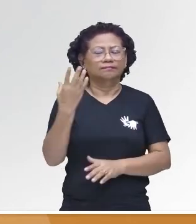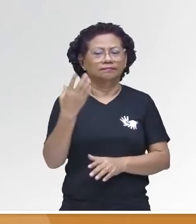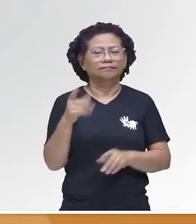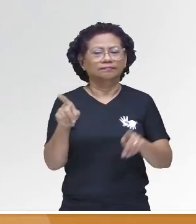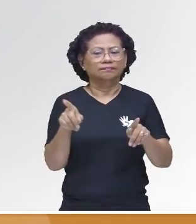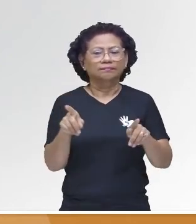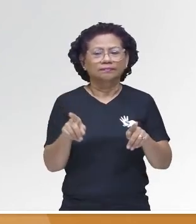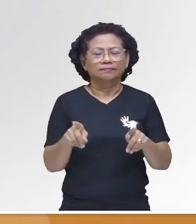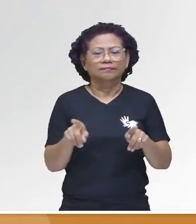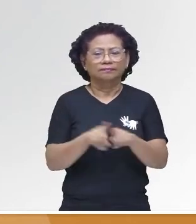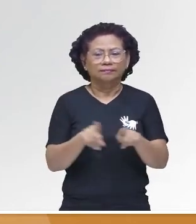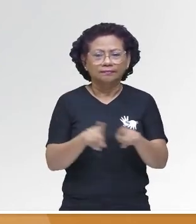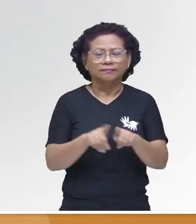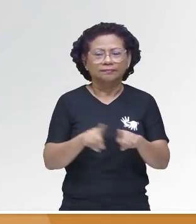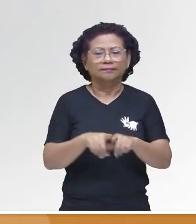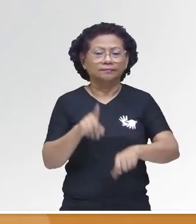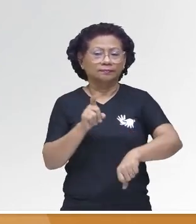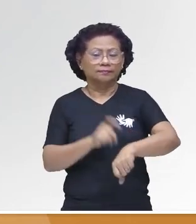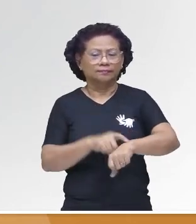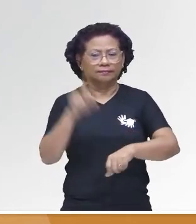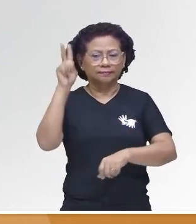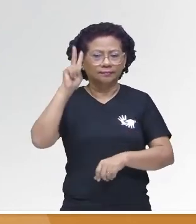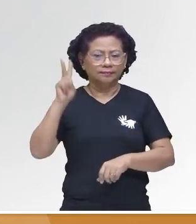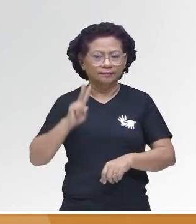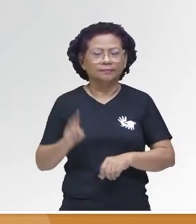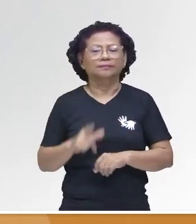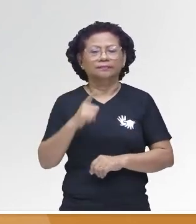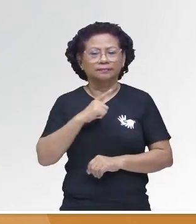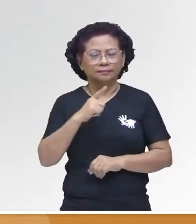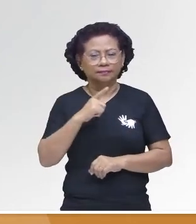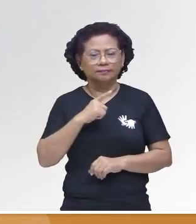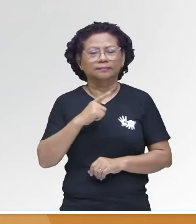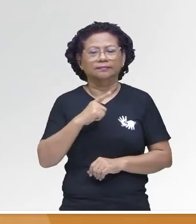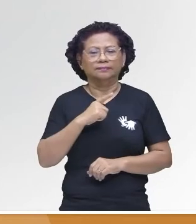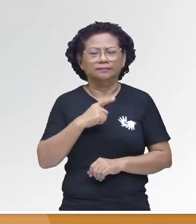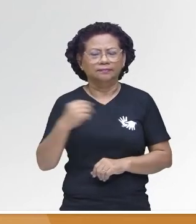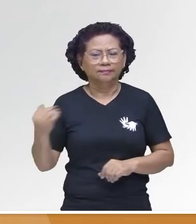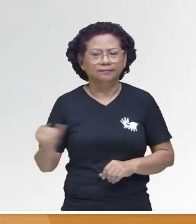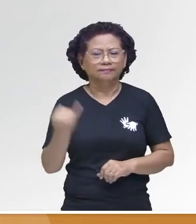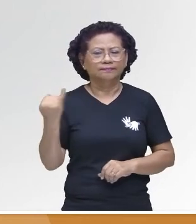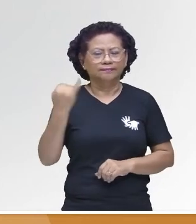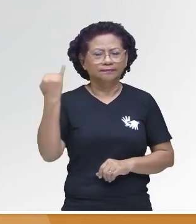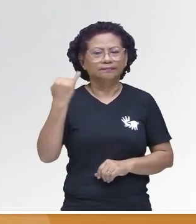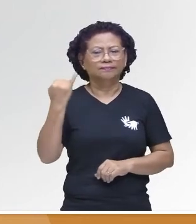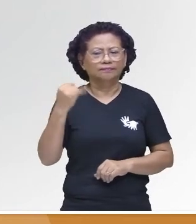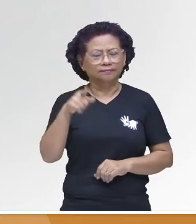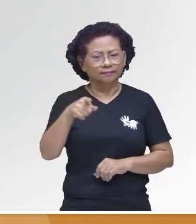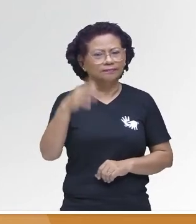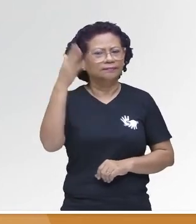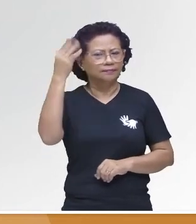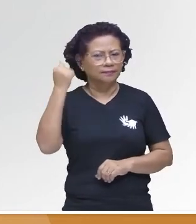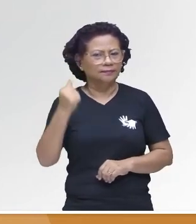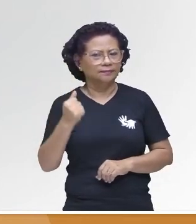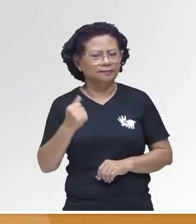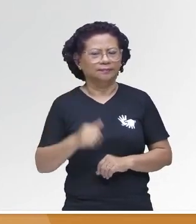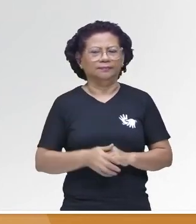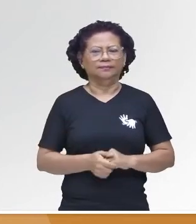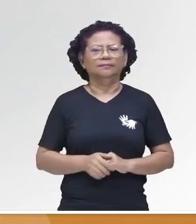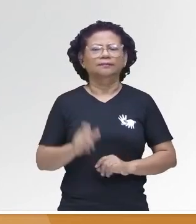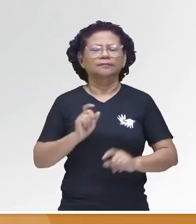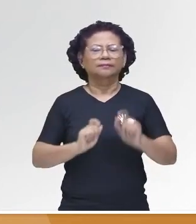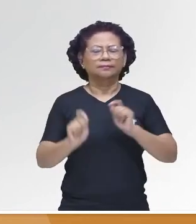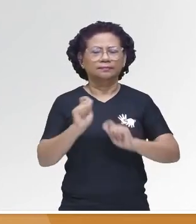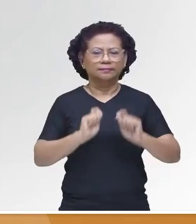nesse momento da história, nós temos algo muito importante e interessante de se dizer, que é